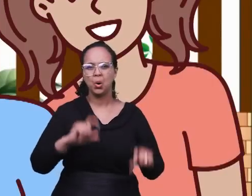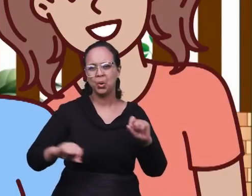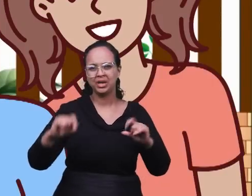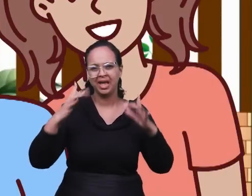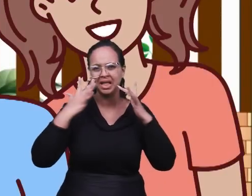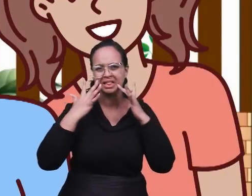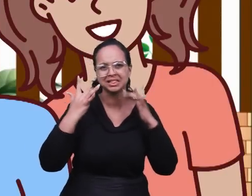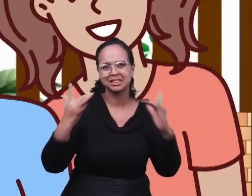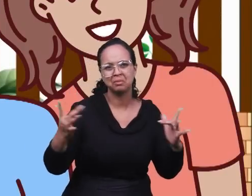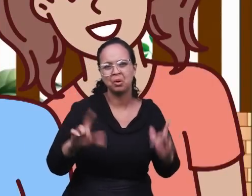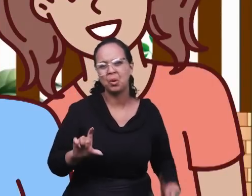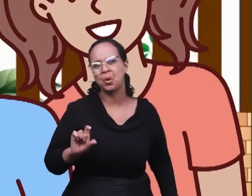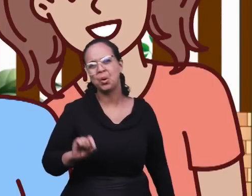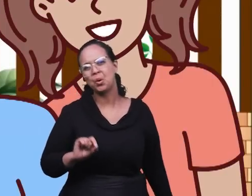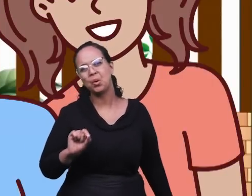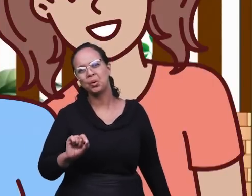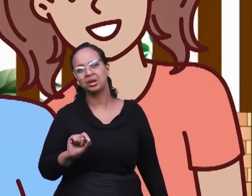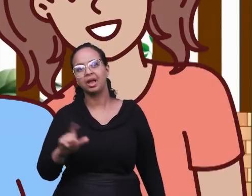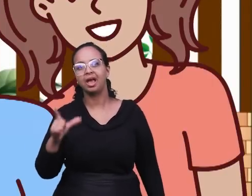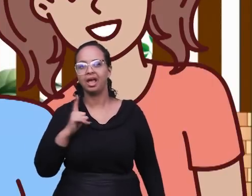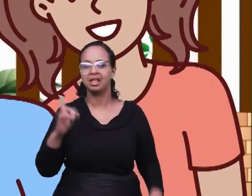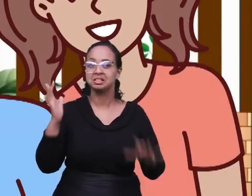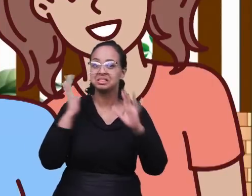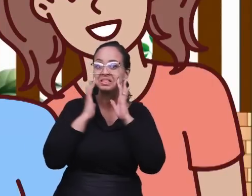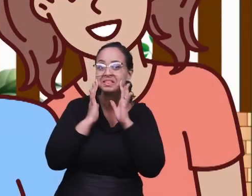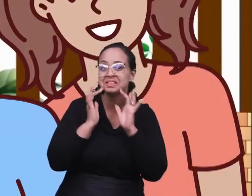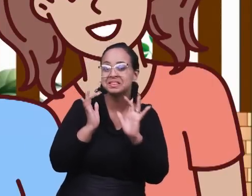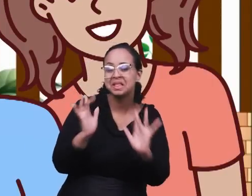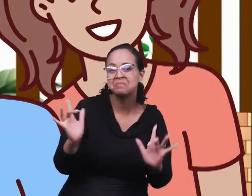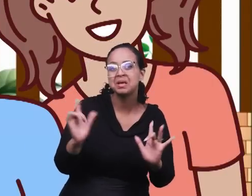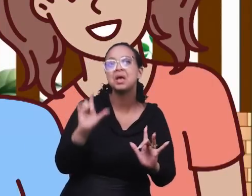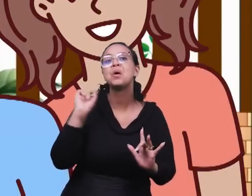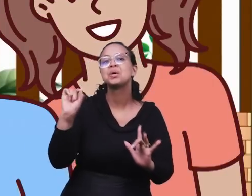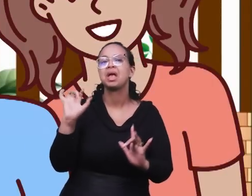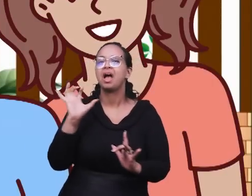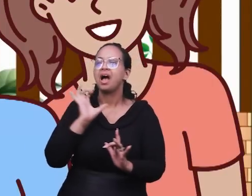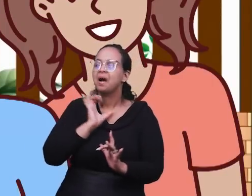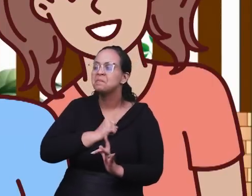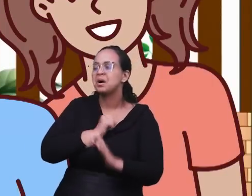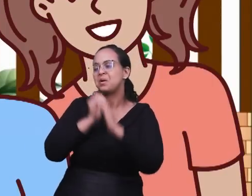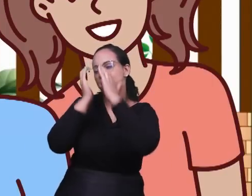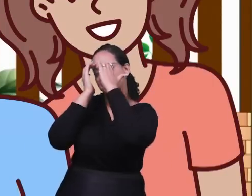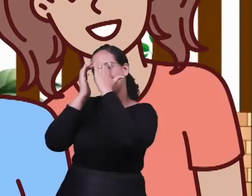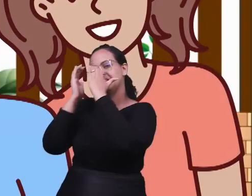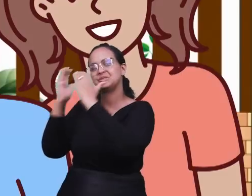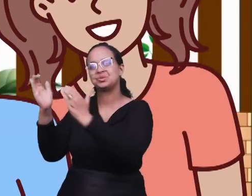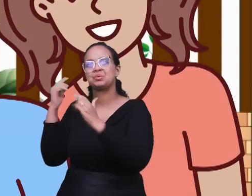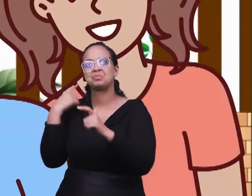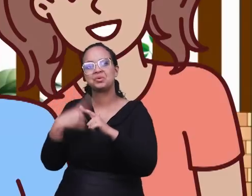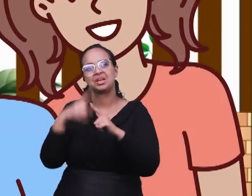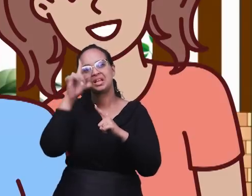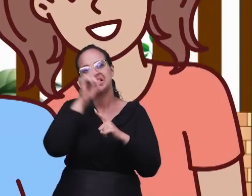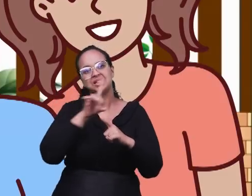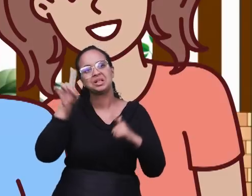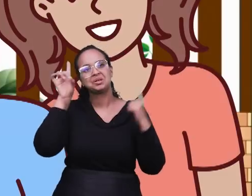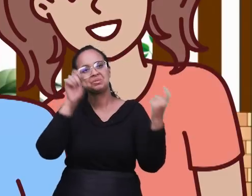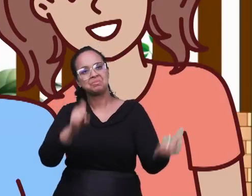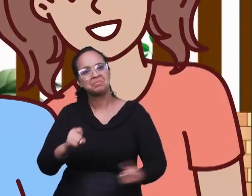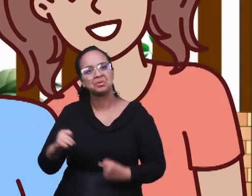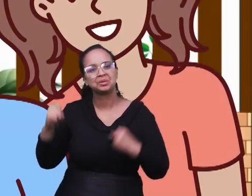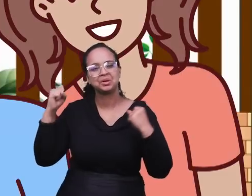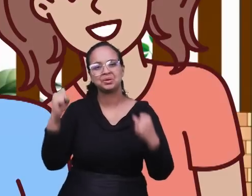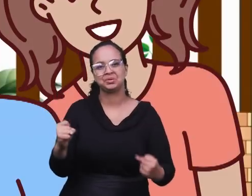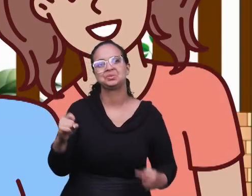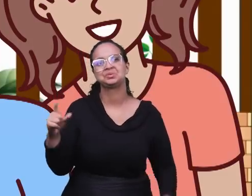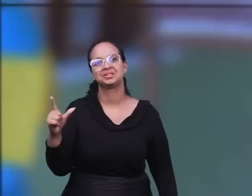que é temer a Deus? É amar e obedecer, sabendo que Ele é poderoso para fazer todas